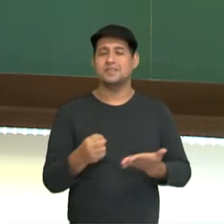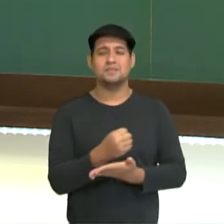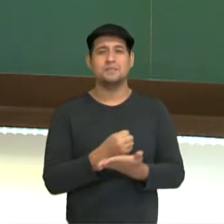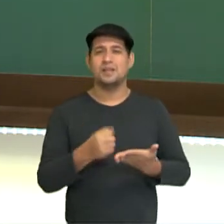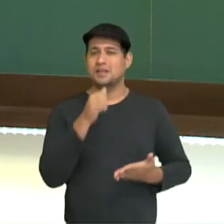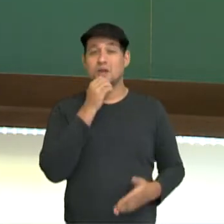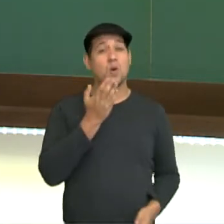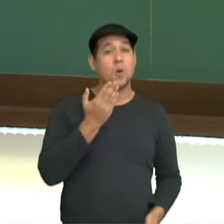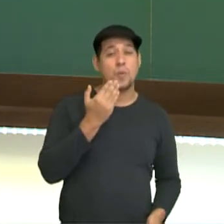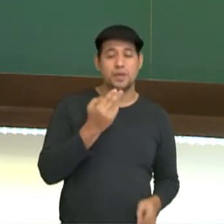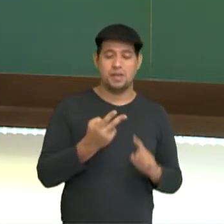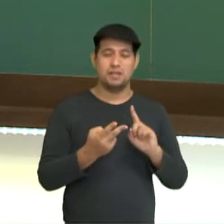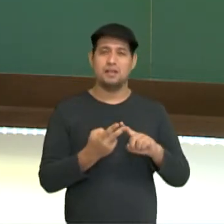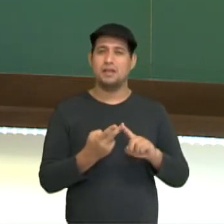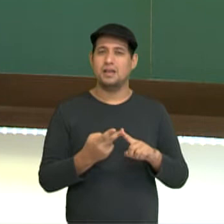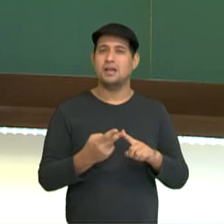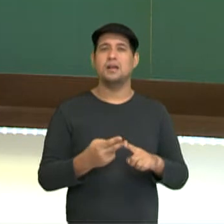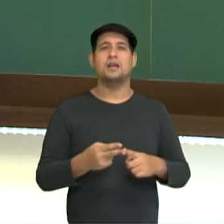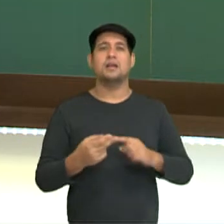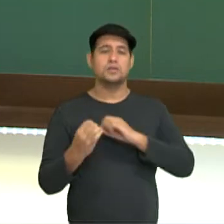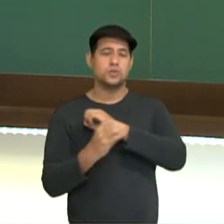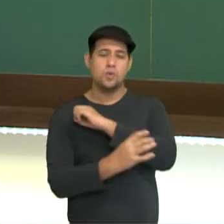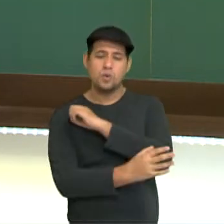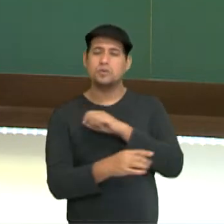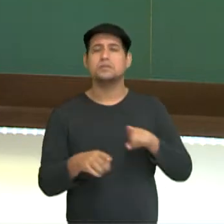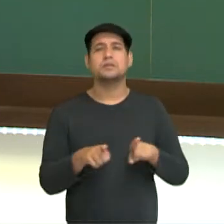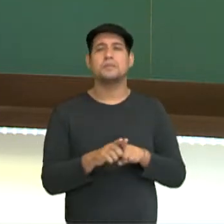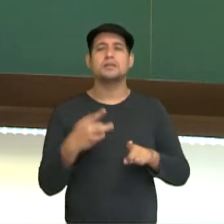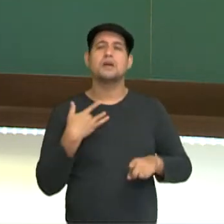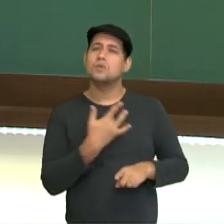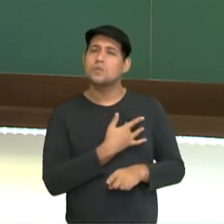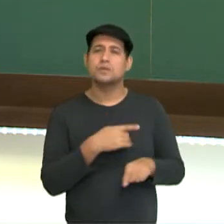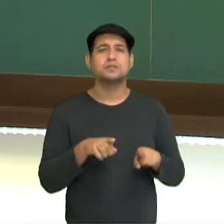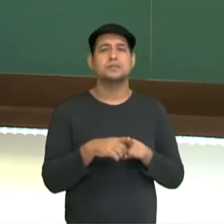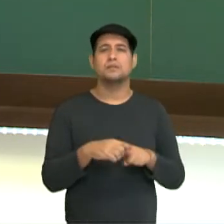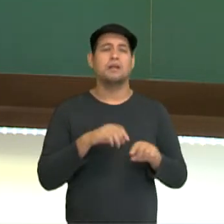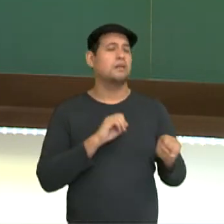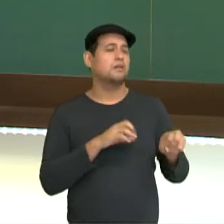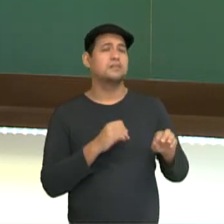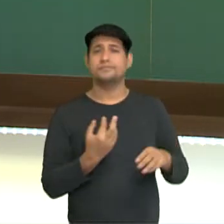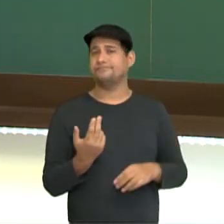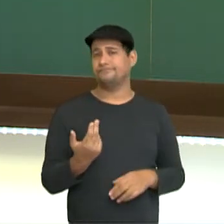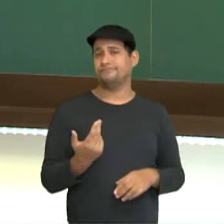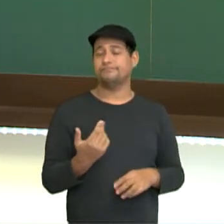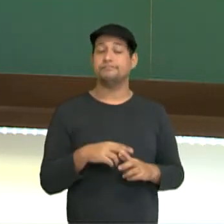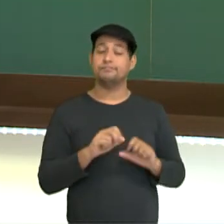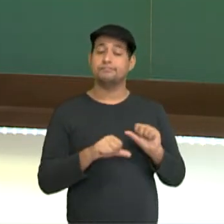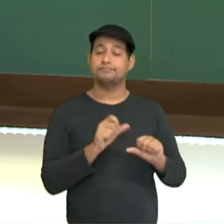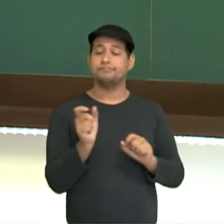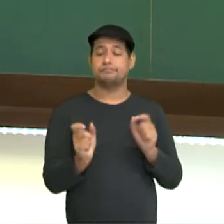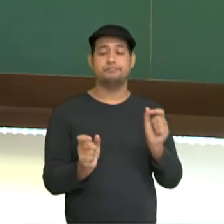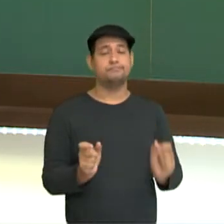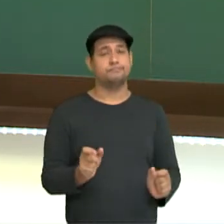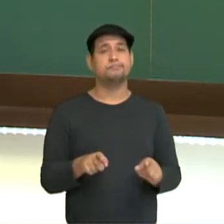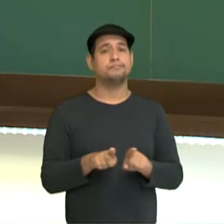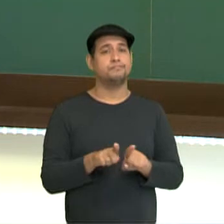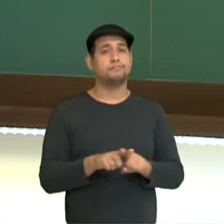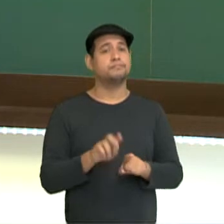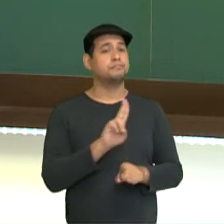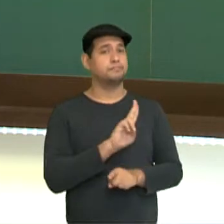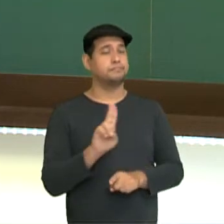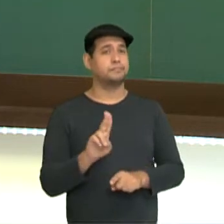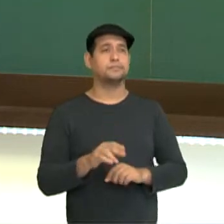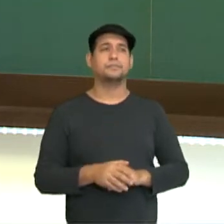como alimentação, saneamento básico, saúde e educação, continuam as mesmas, só mudam de critério e de